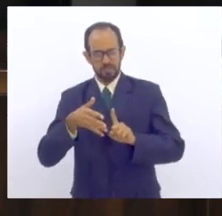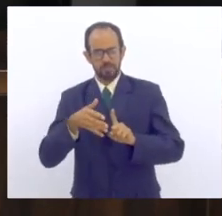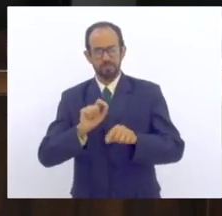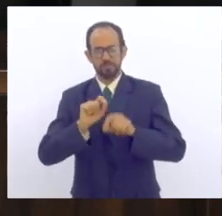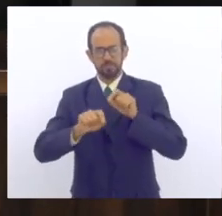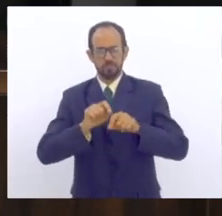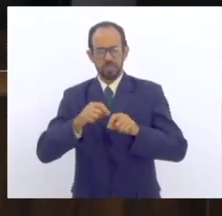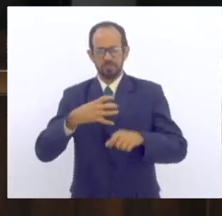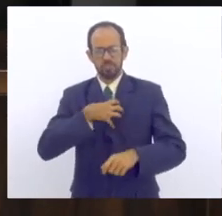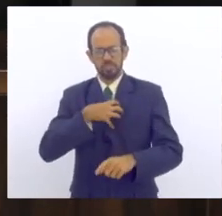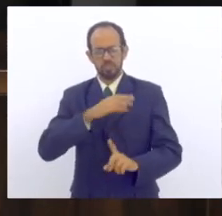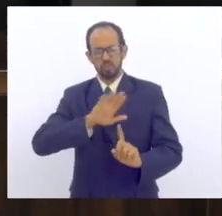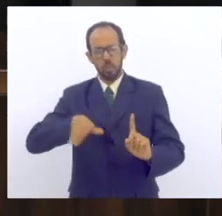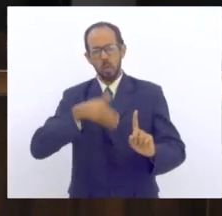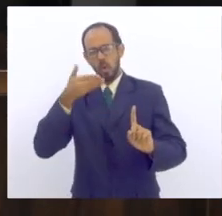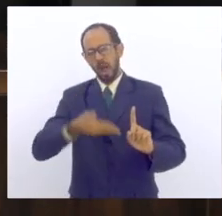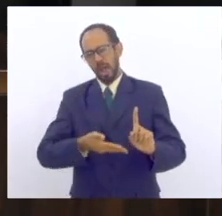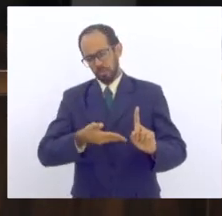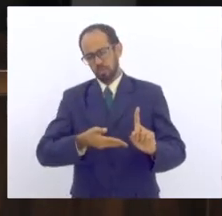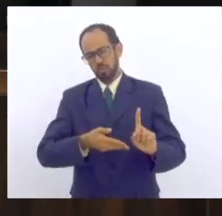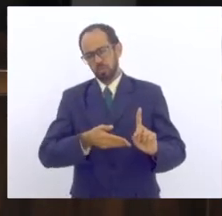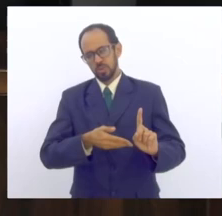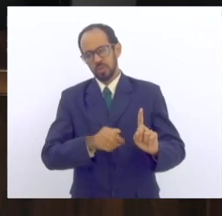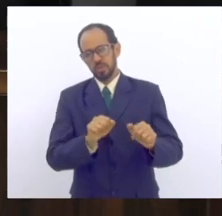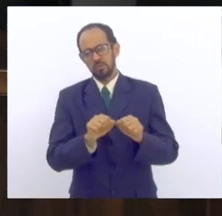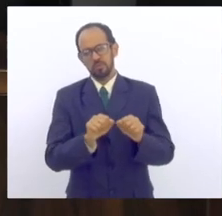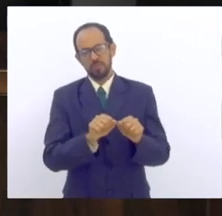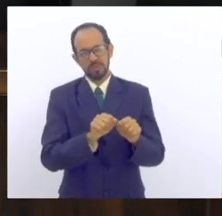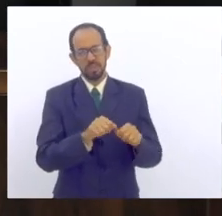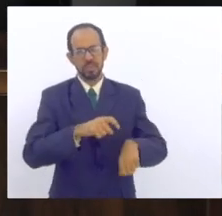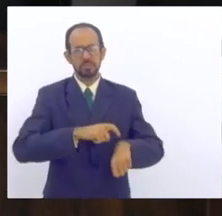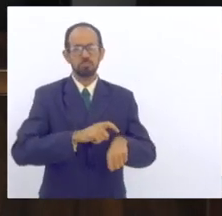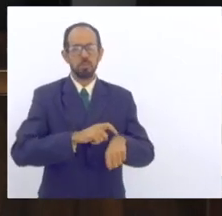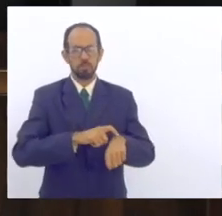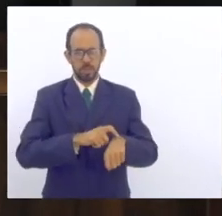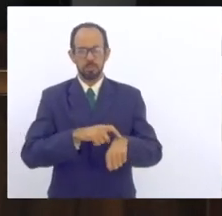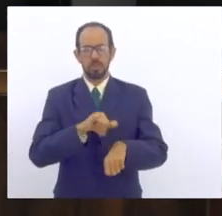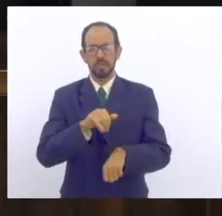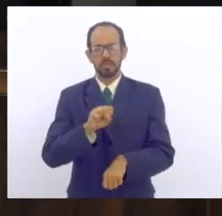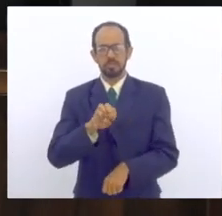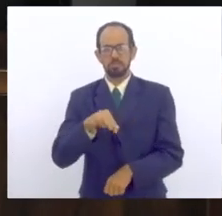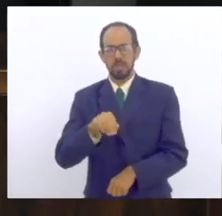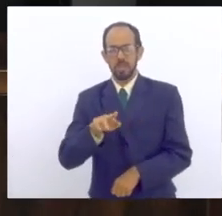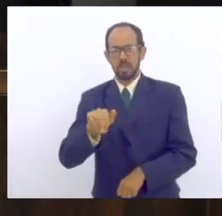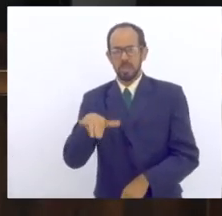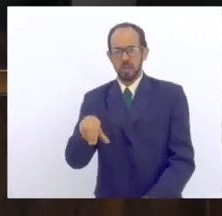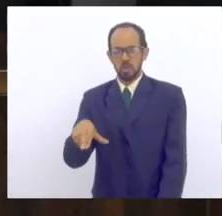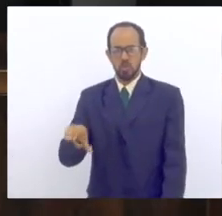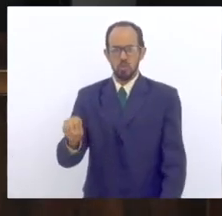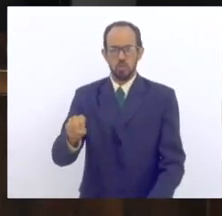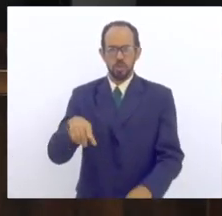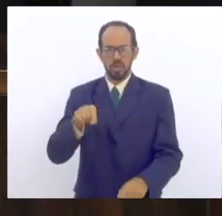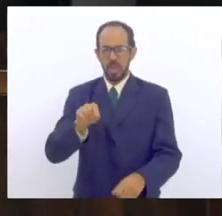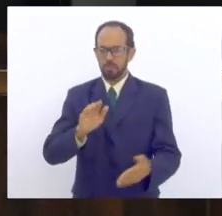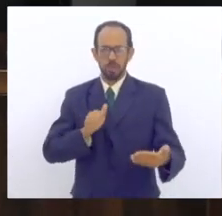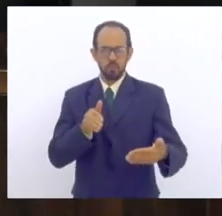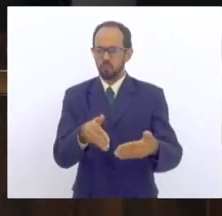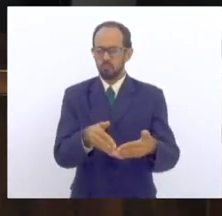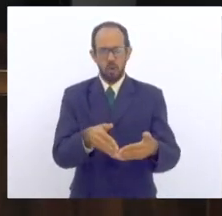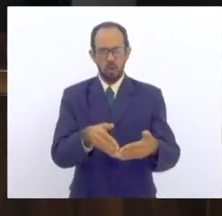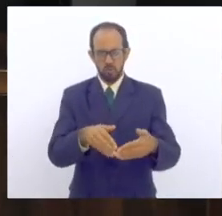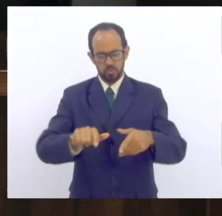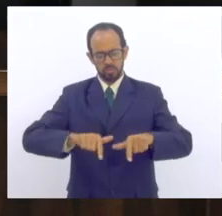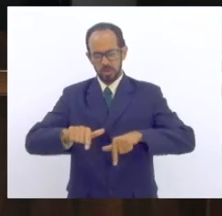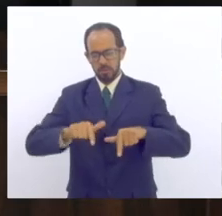nos sentimos honrados em poder homenagear esmerino Arruda por sua valorosa trajetória que estão autorizou por sua devoção em